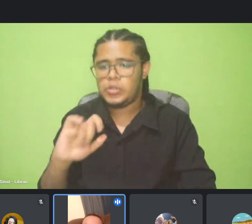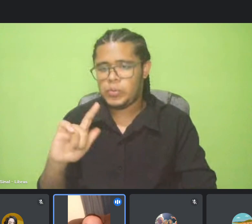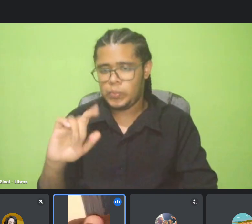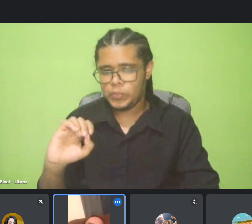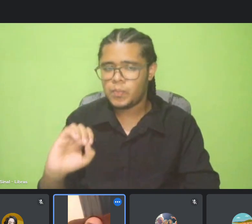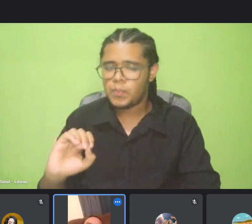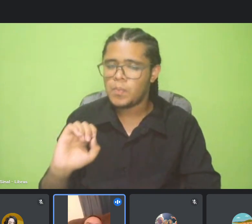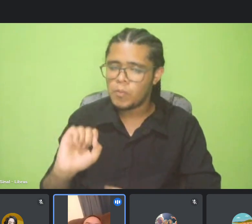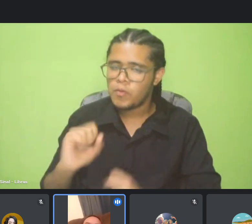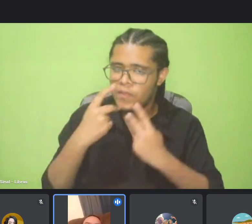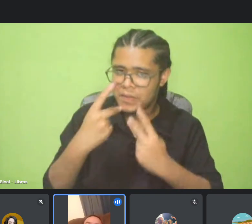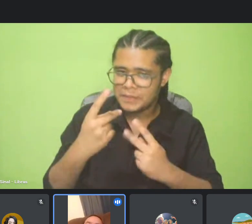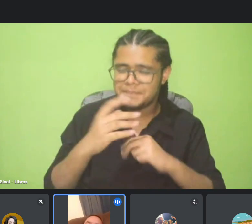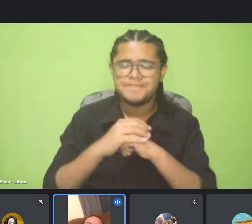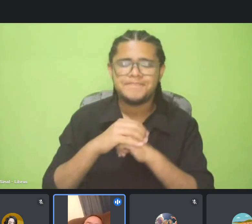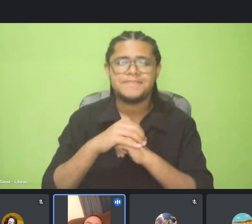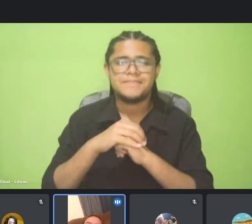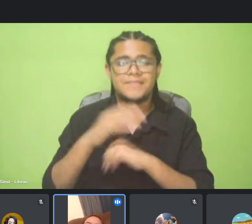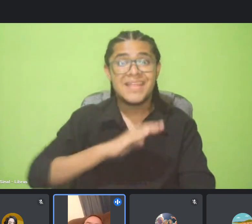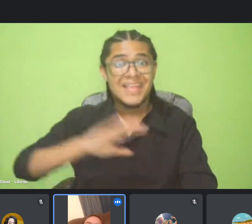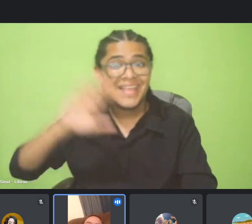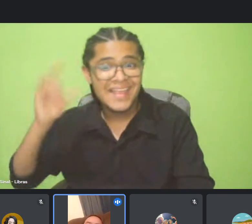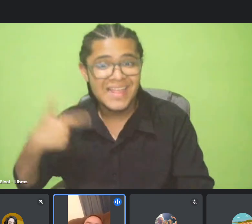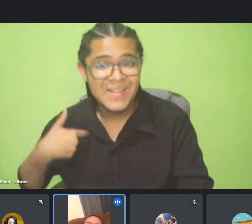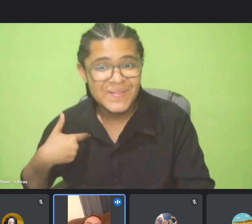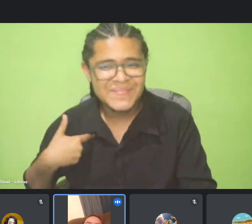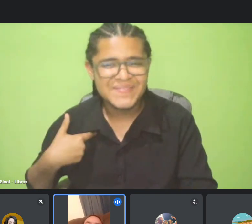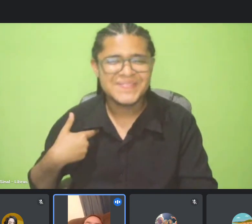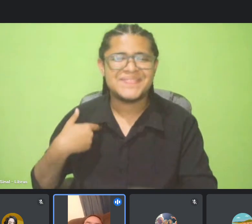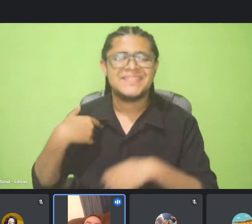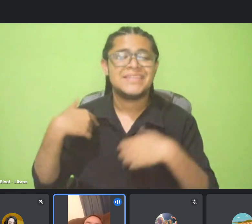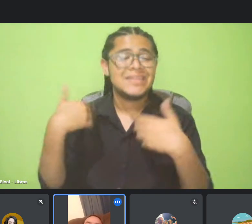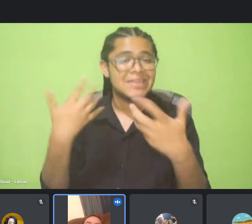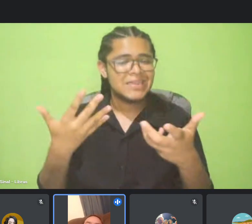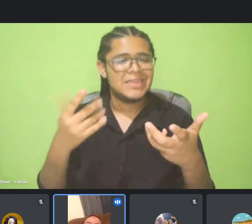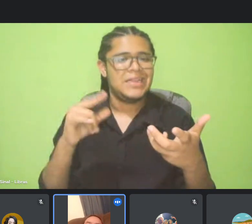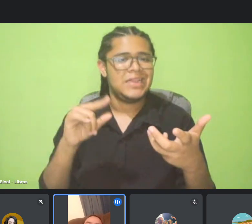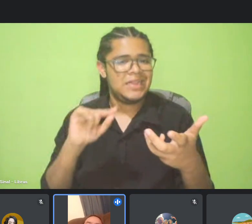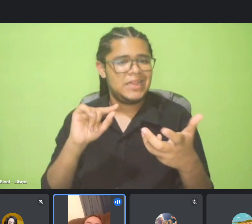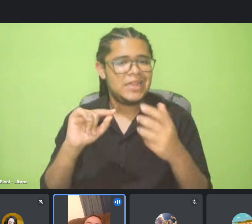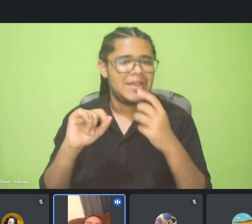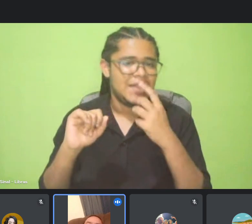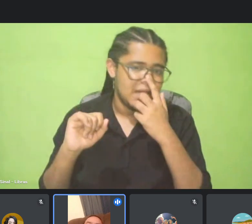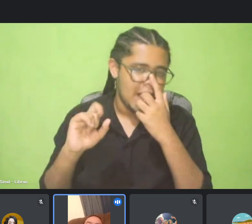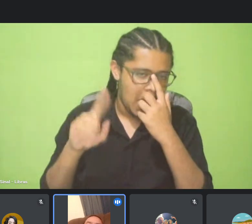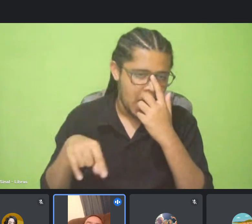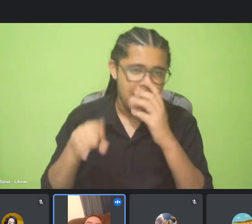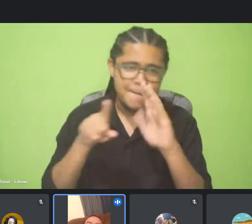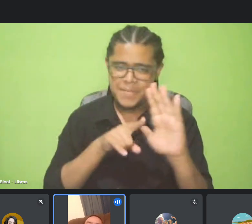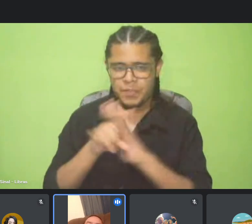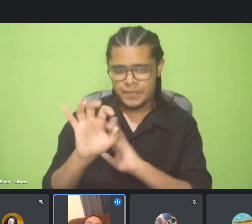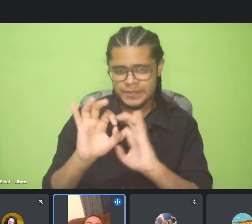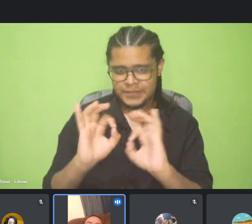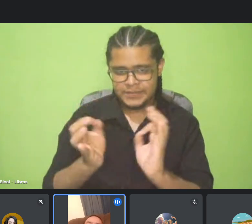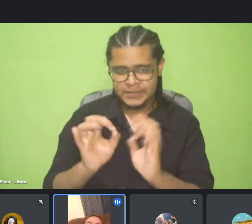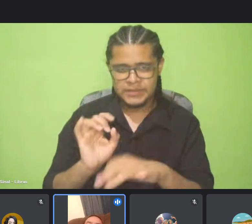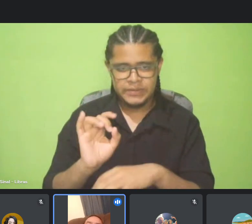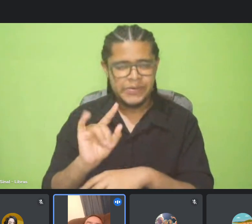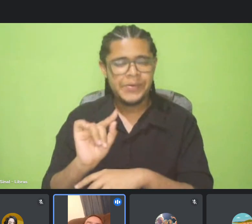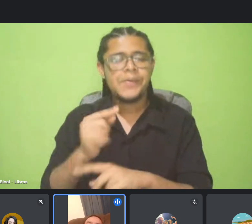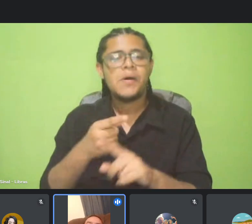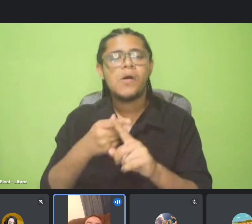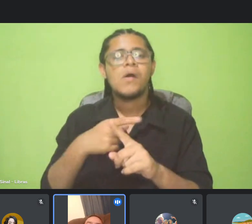Eu? Então, é uma pergunta simples, Marilandre, porque foi colocado que pessoas, os nômades,